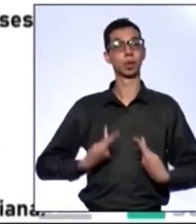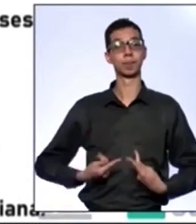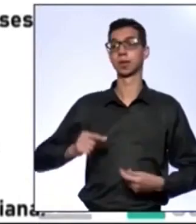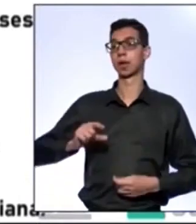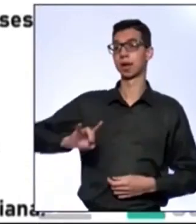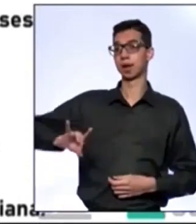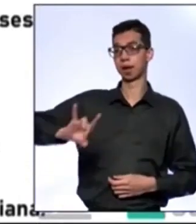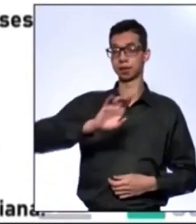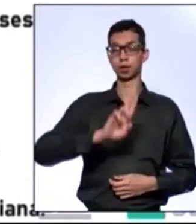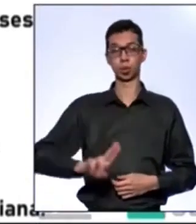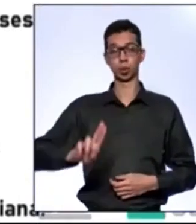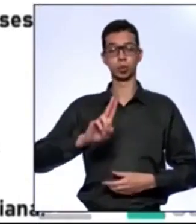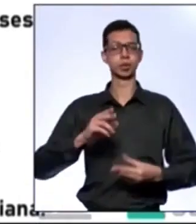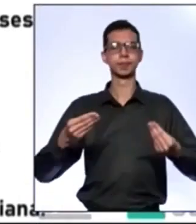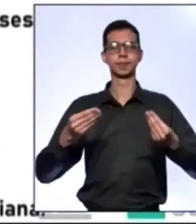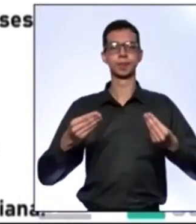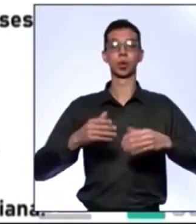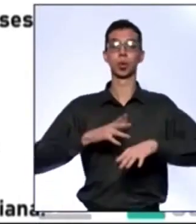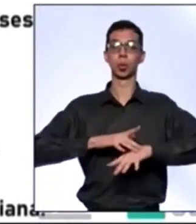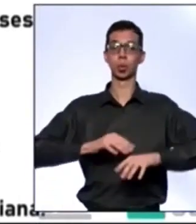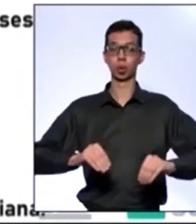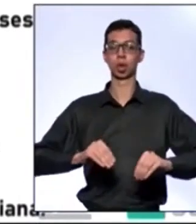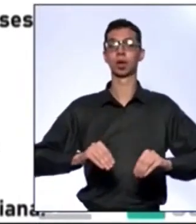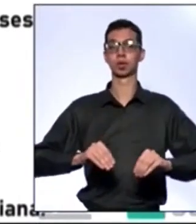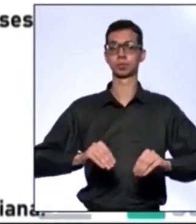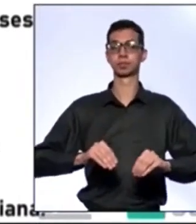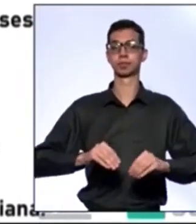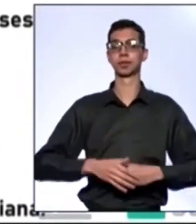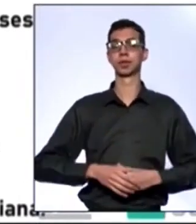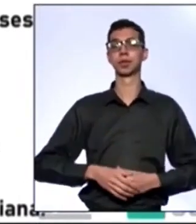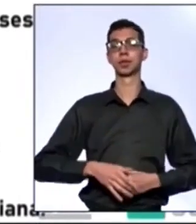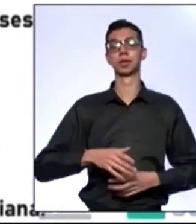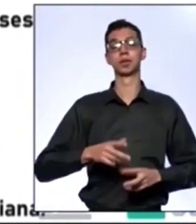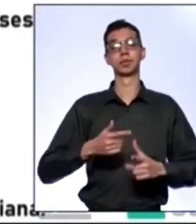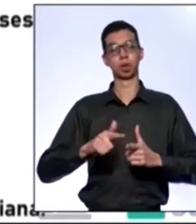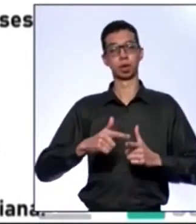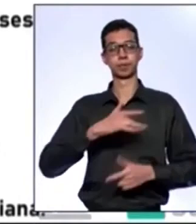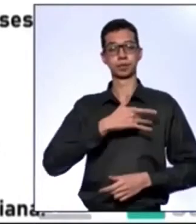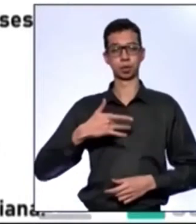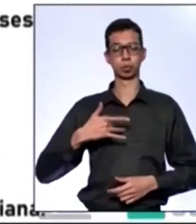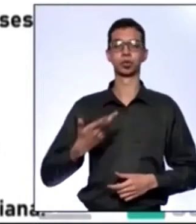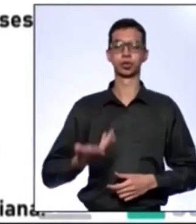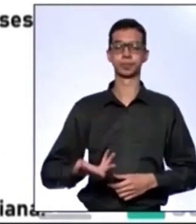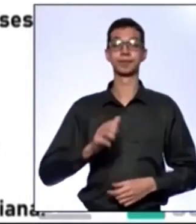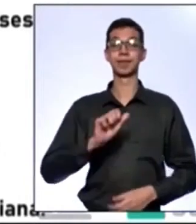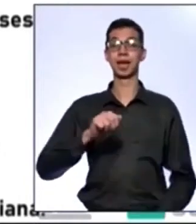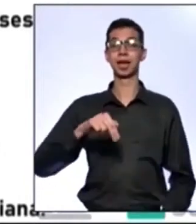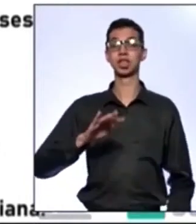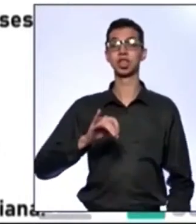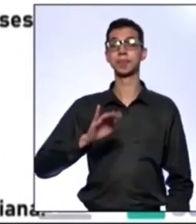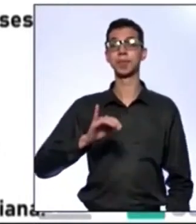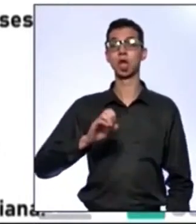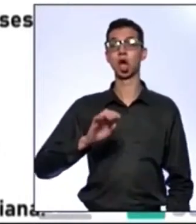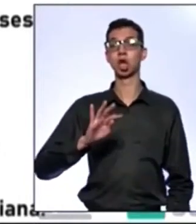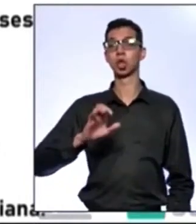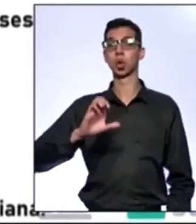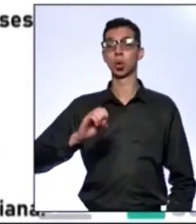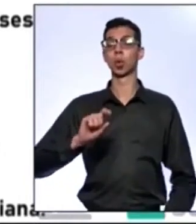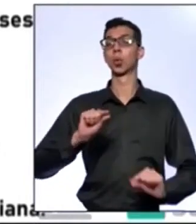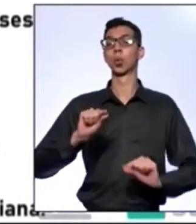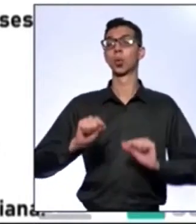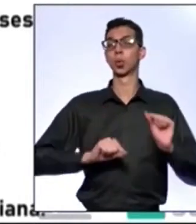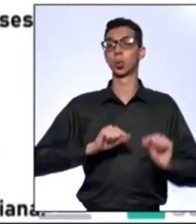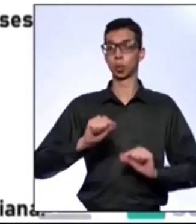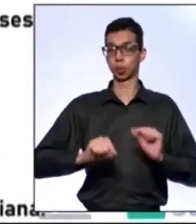vezes, curar possíveis transtornos de saúde. Os antibióticos são grupos de fármacos inseridos no tratamento